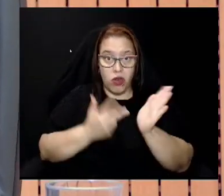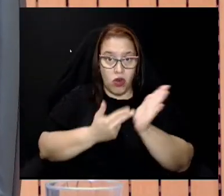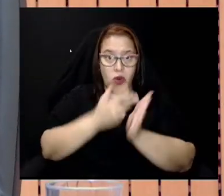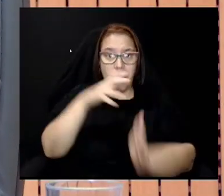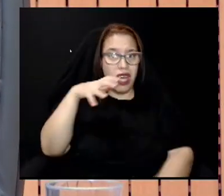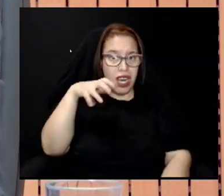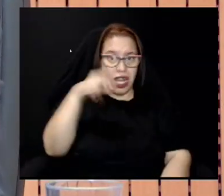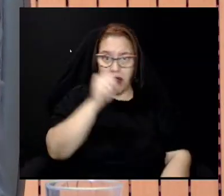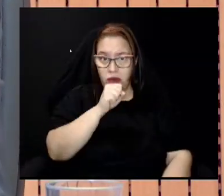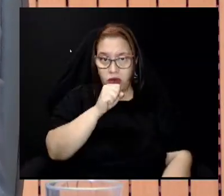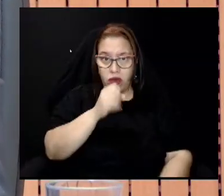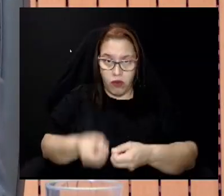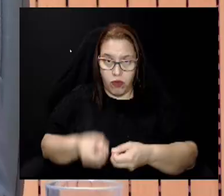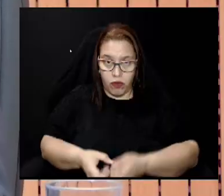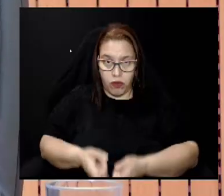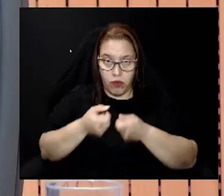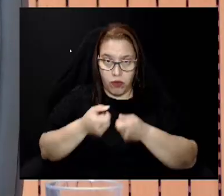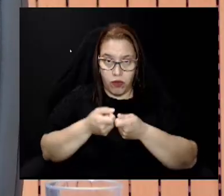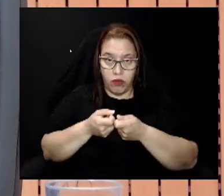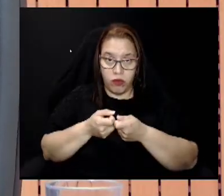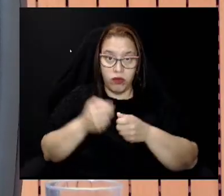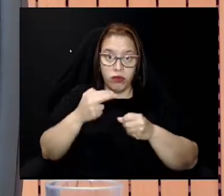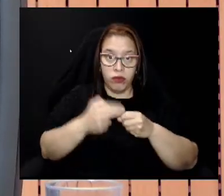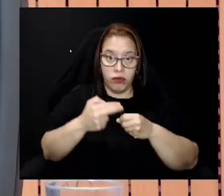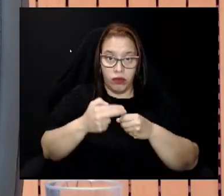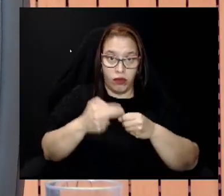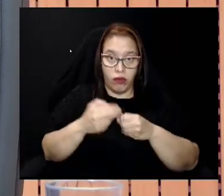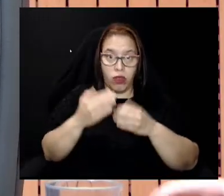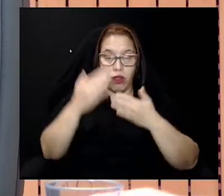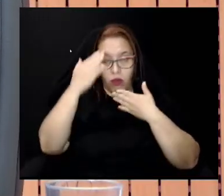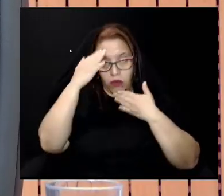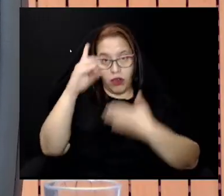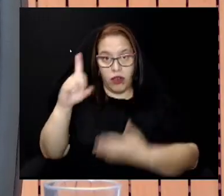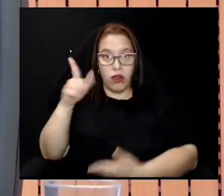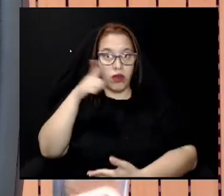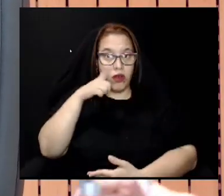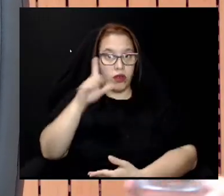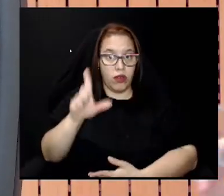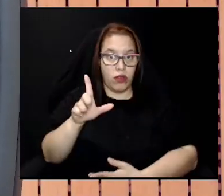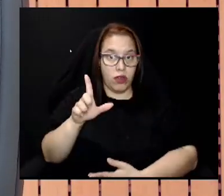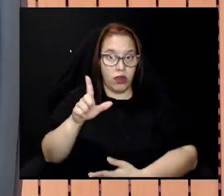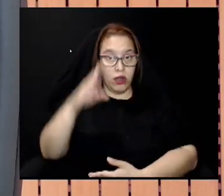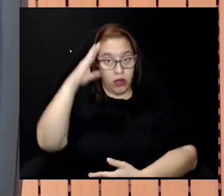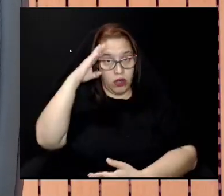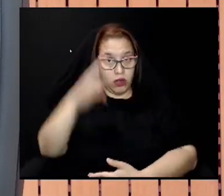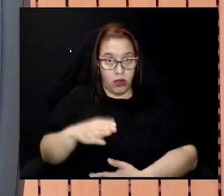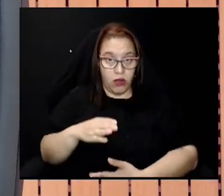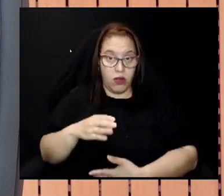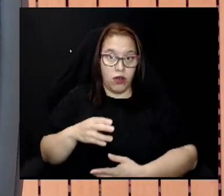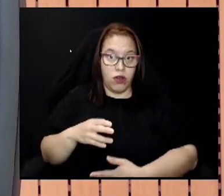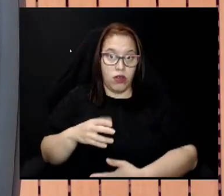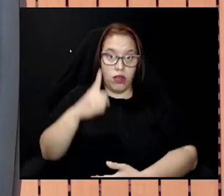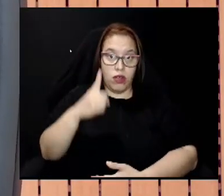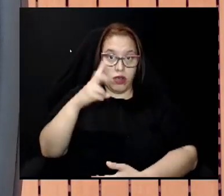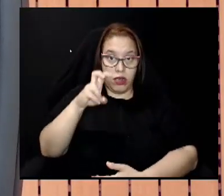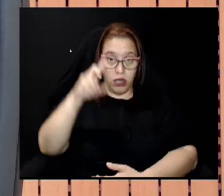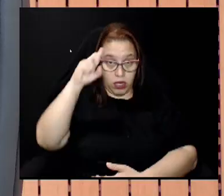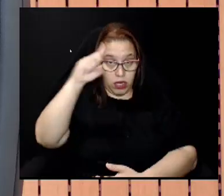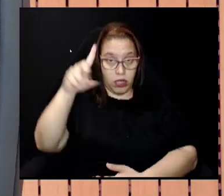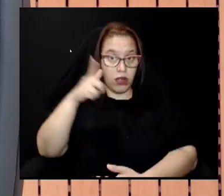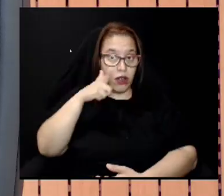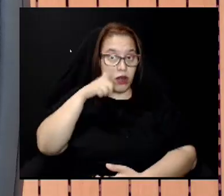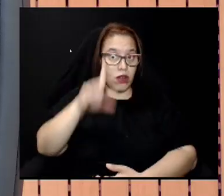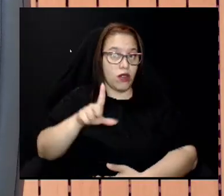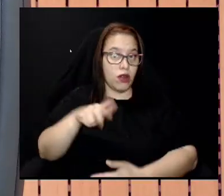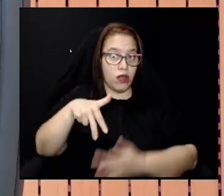ovário, por exemplo, no serviço da Unicamp, graças a Deus, eu consegui fazer com que seja prioridade a cirurgia. Em 15 dias, a gente consegue pôr o paciente na mesa e